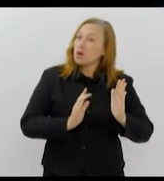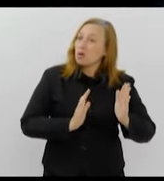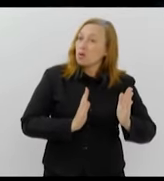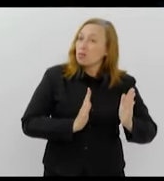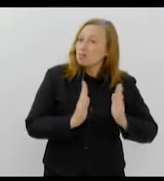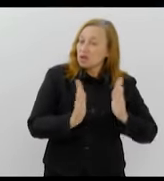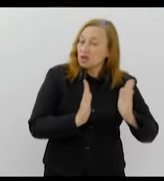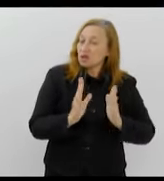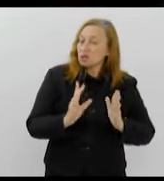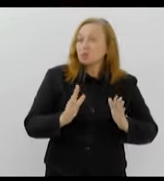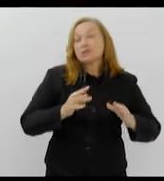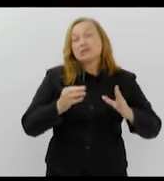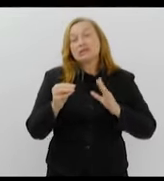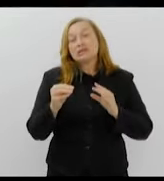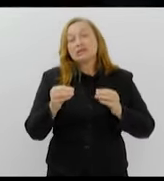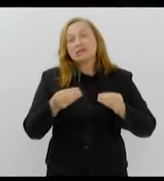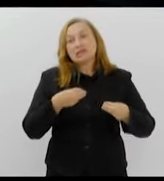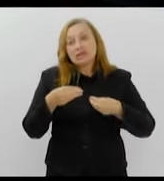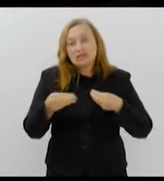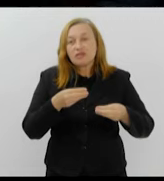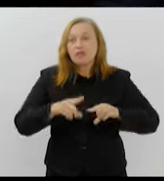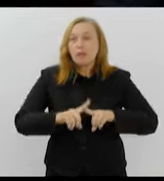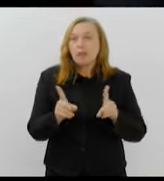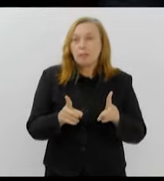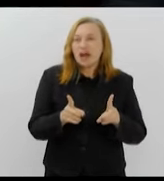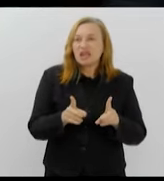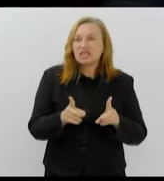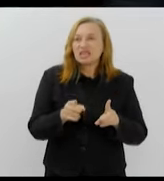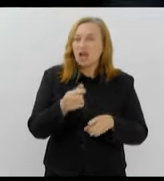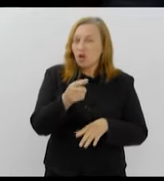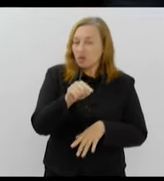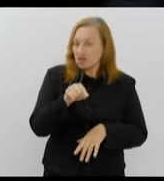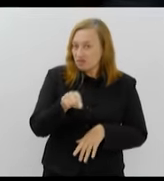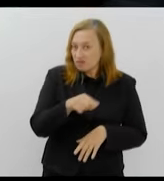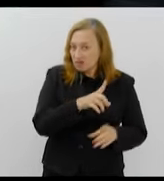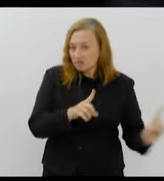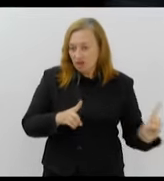Janeiro na hora de vir aqui de Pires da mão implorar